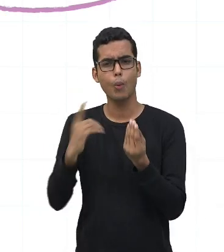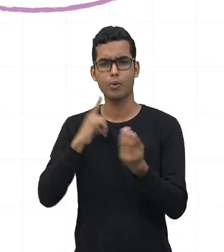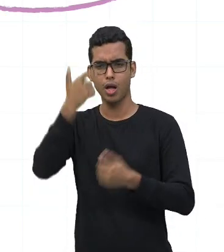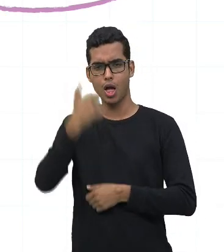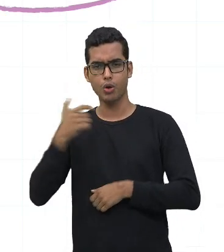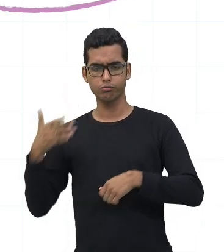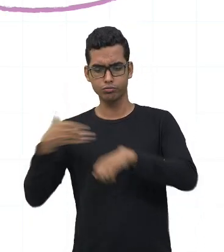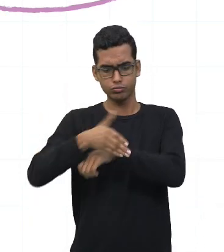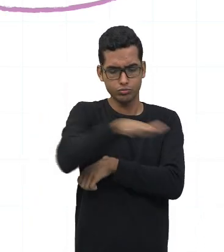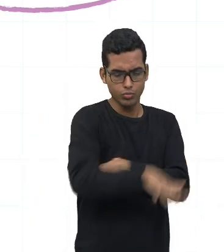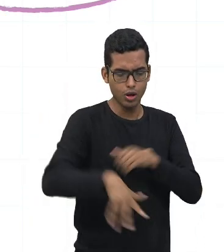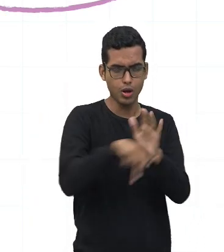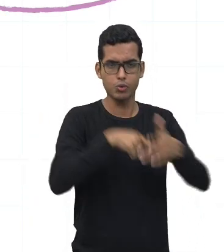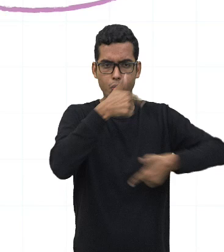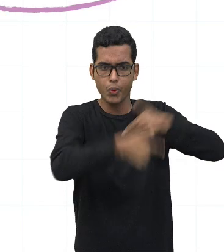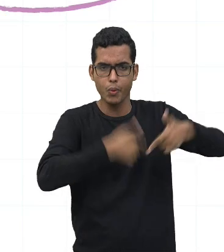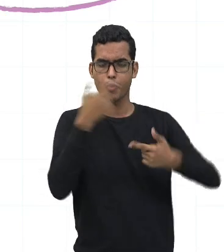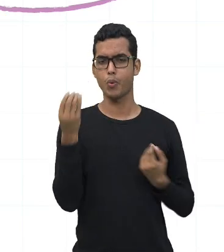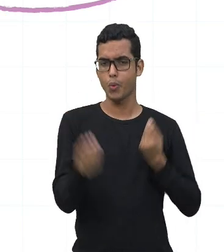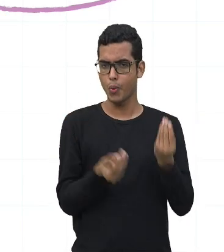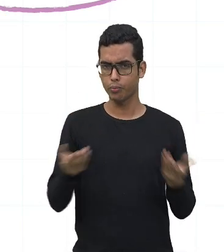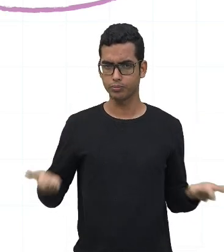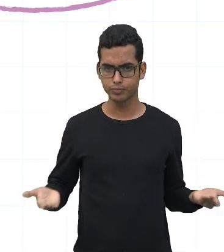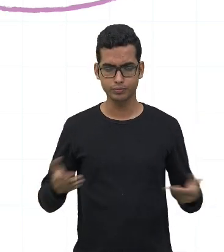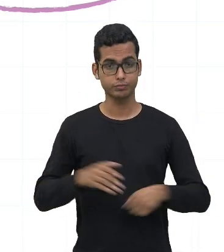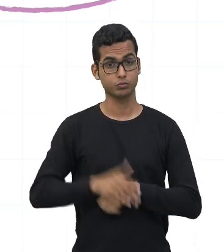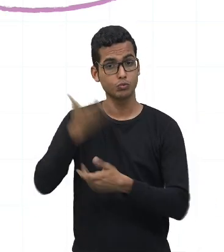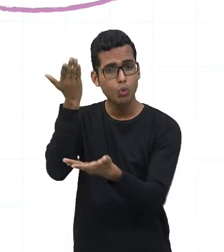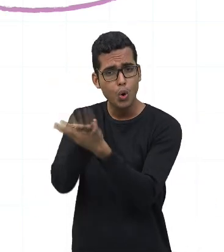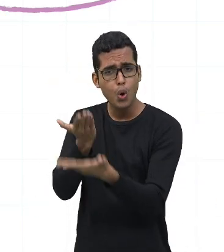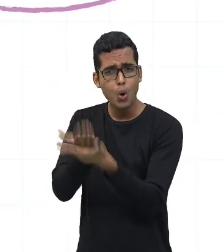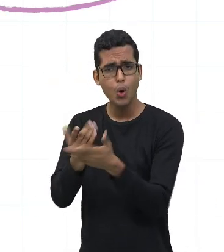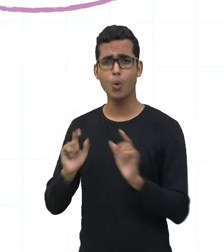mercado de trabalho? Como eu estudo? O que eu